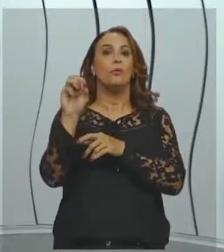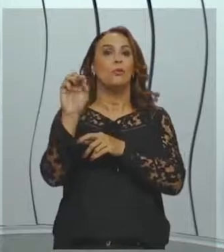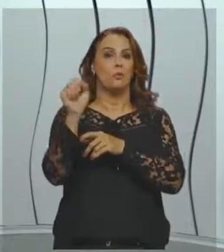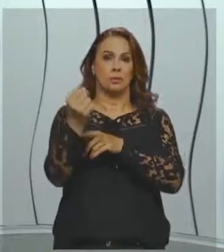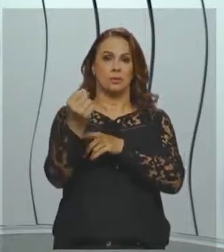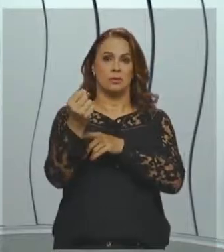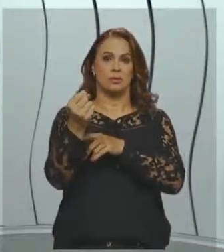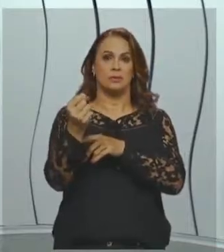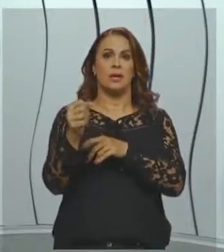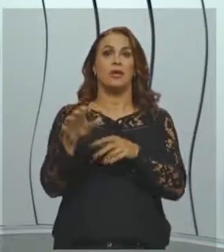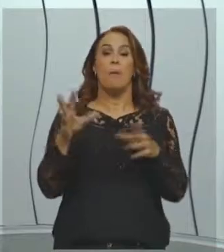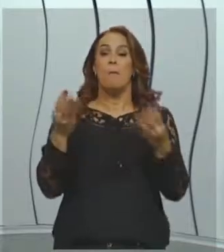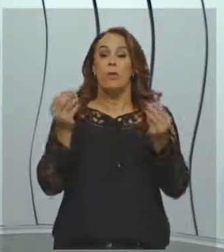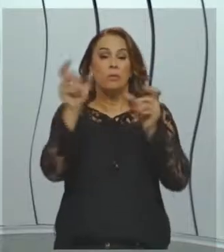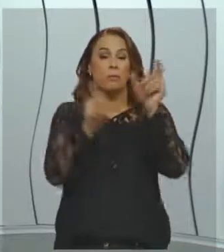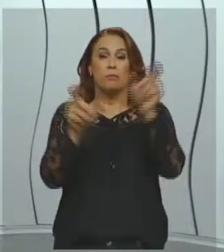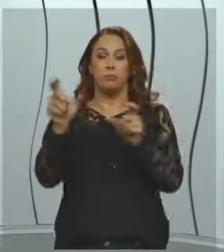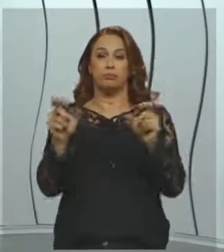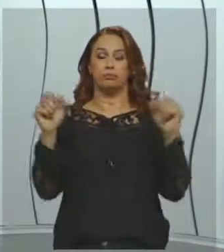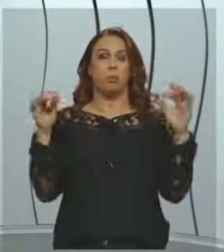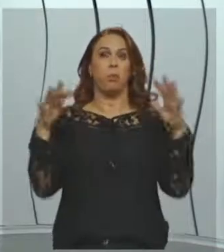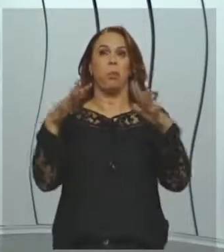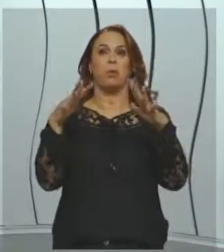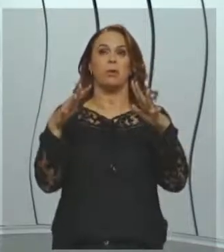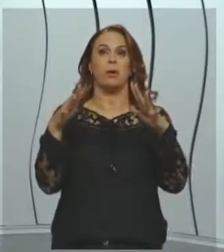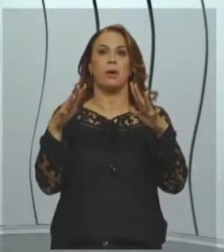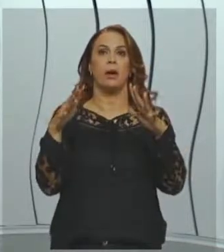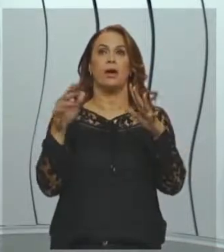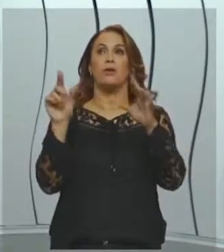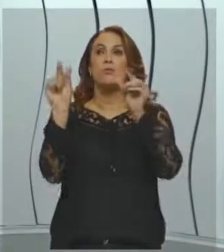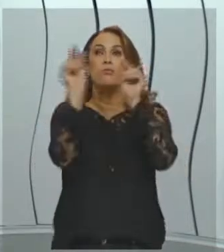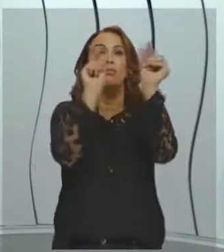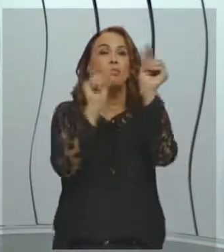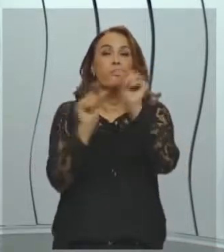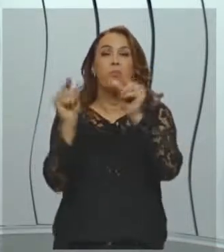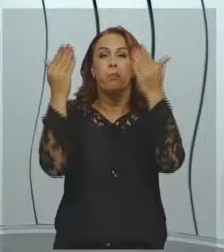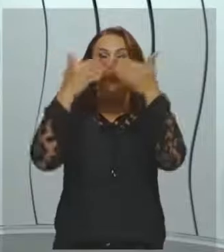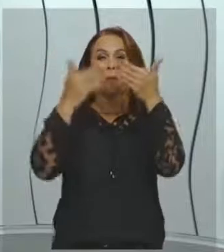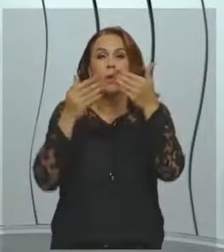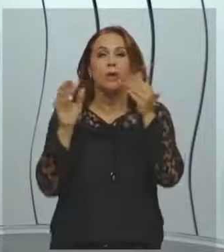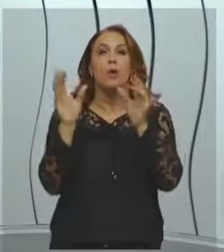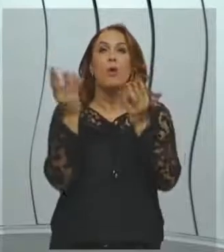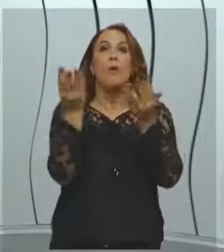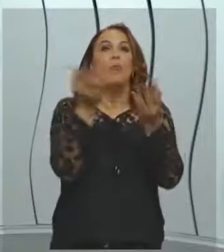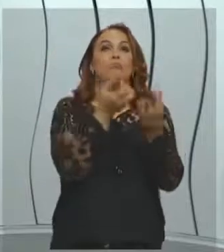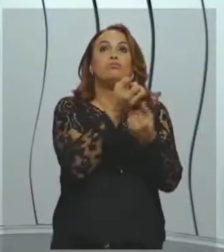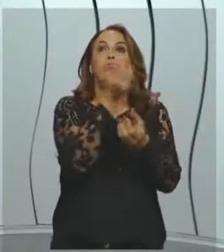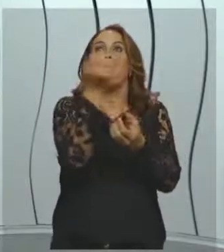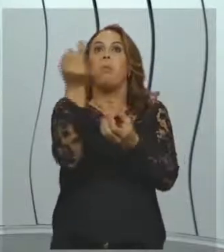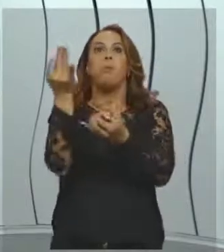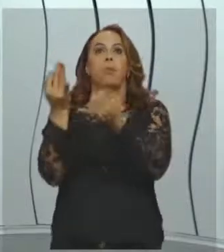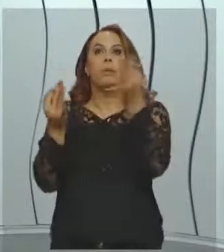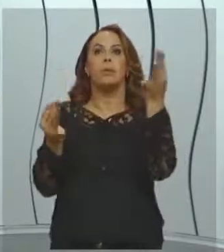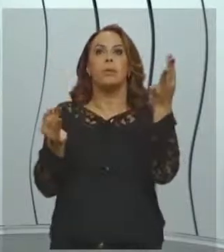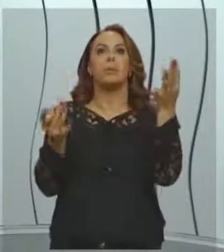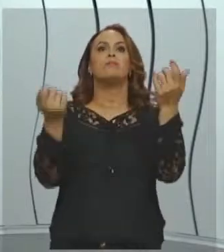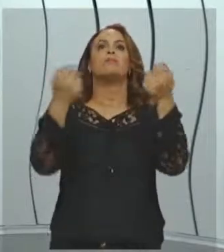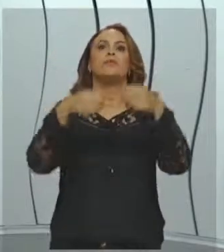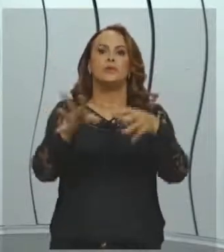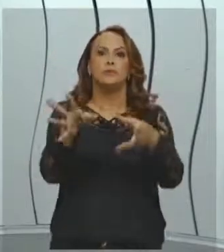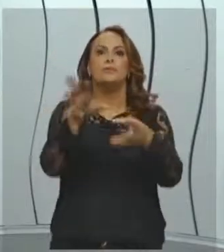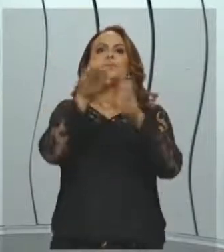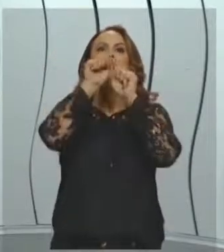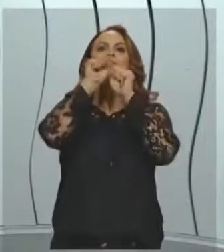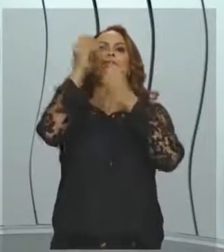já que são os patogênicos causadores de doenças para nós. Vamos falar aqui hoje um pouquinho, retomar